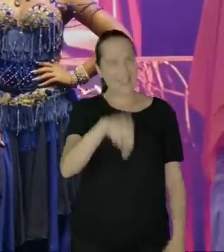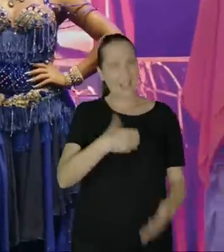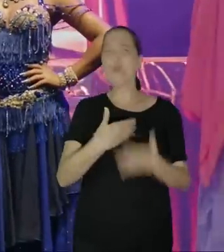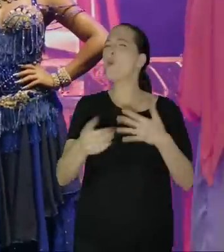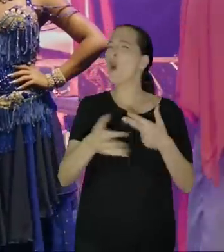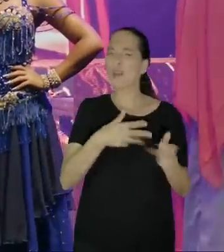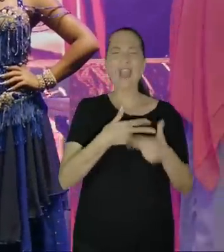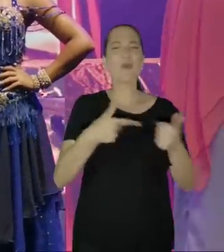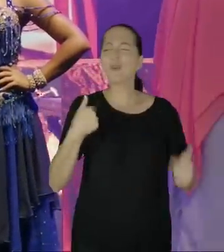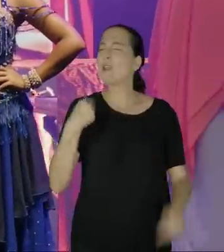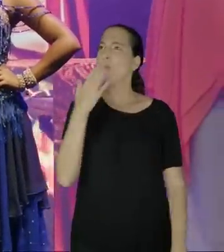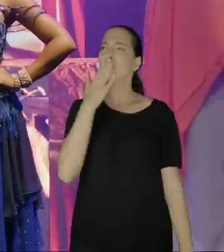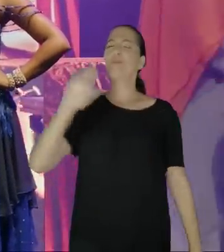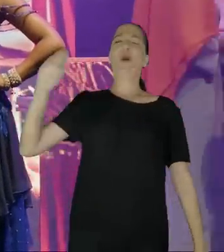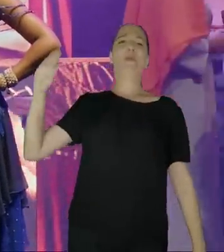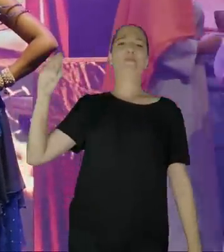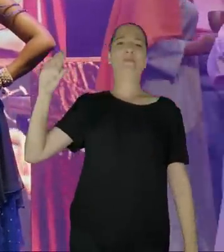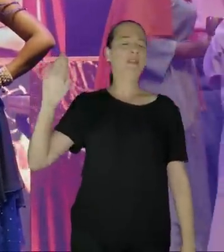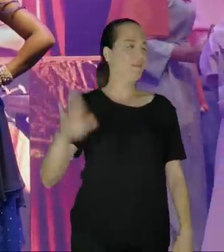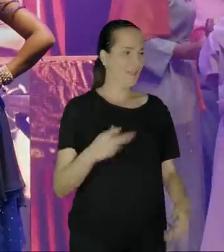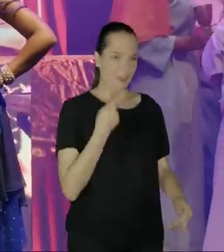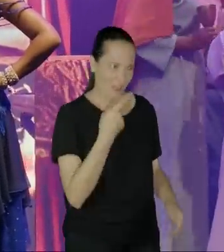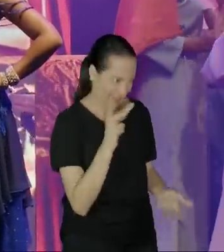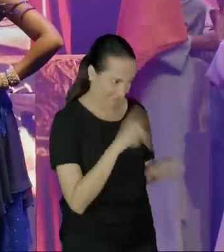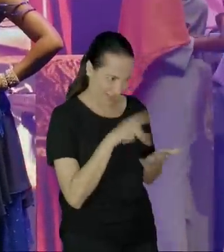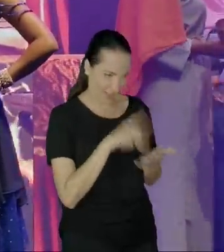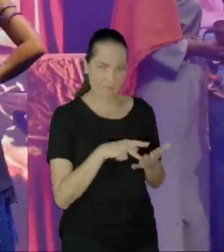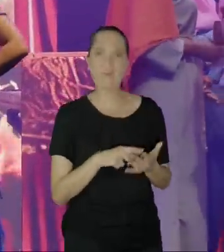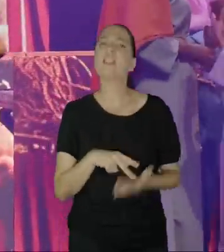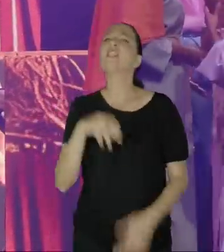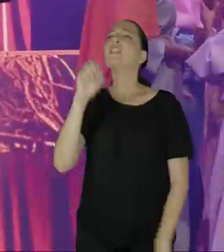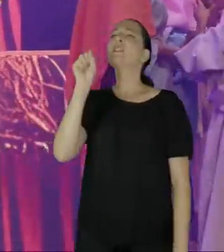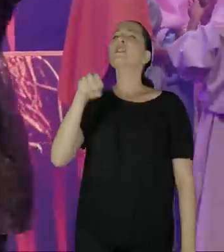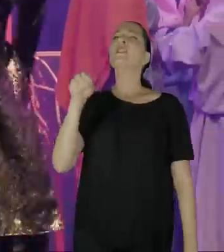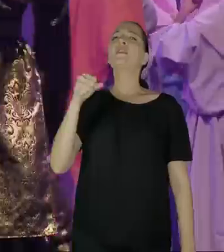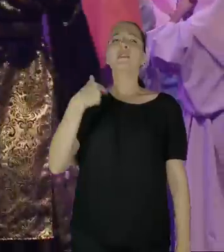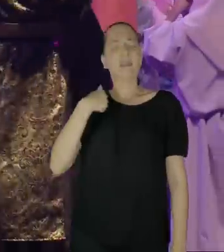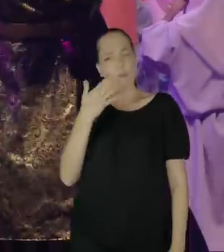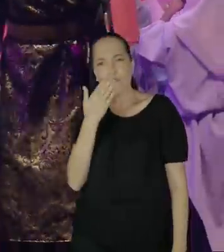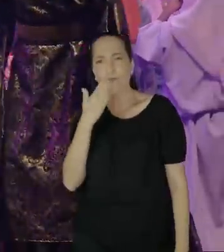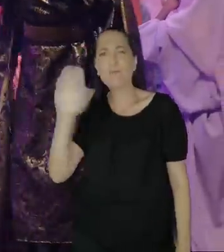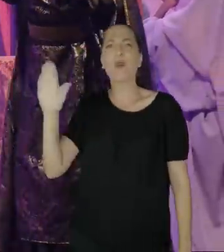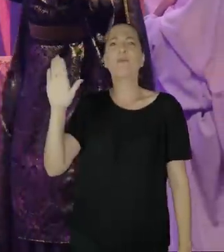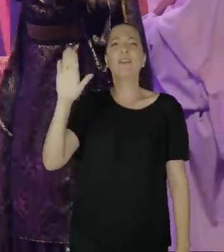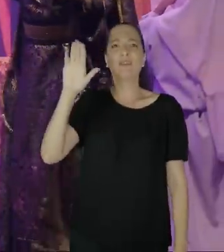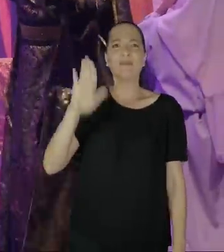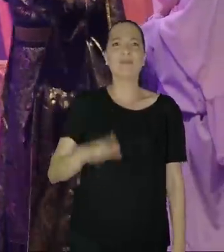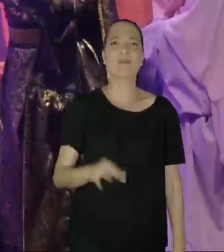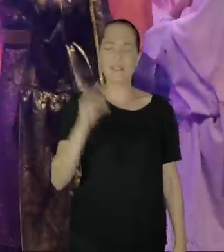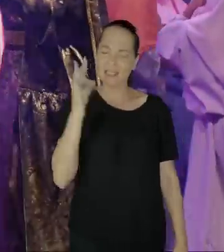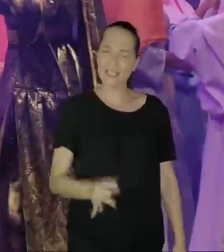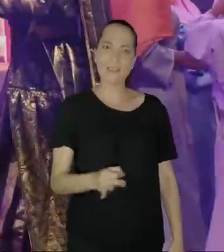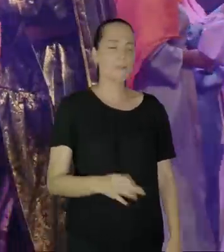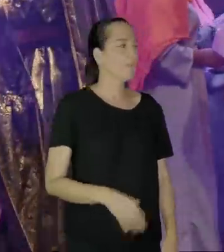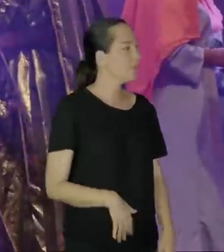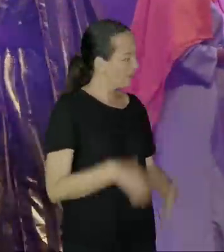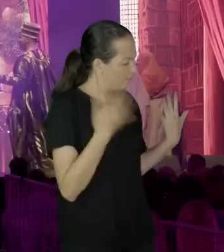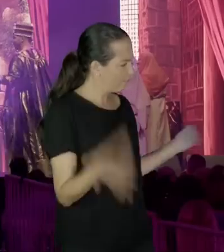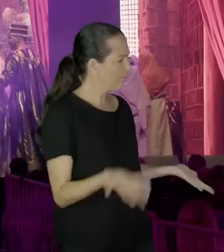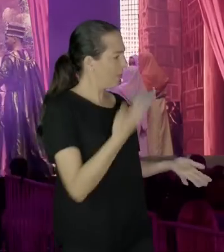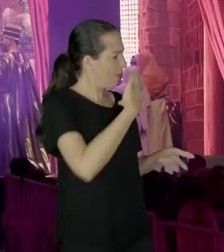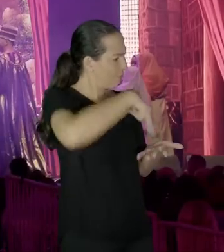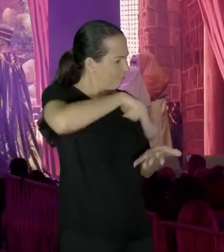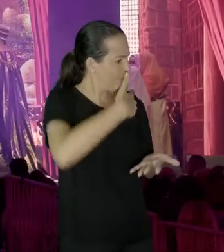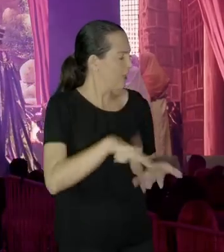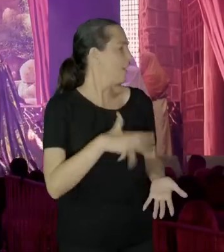Eu prometo. Está falando a verdade? Sou um homem de palavra. Salomé, dance